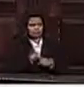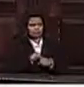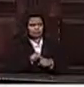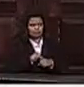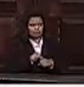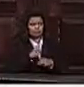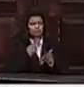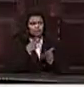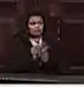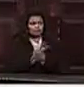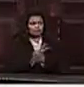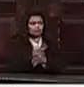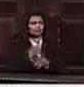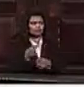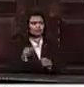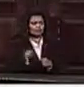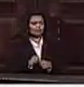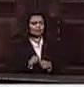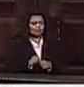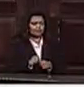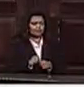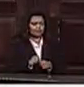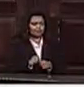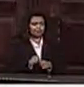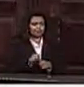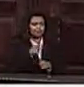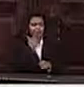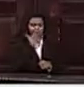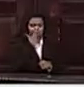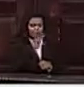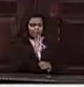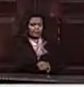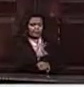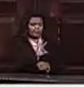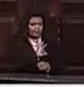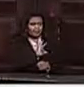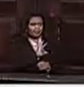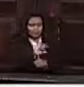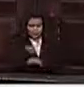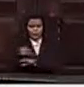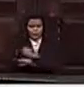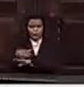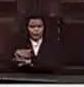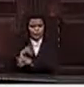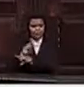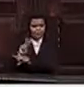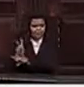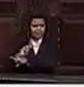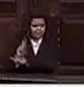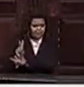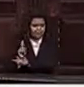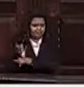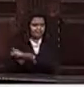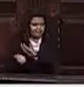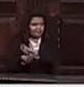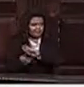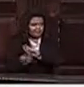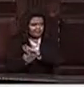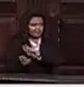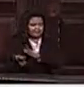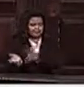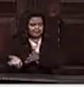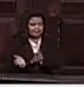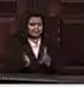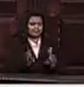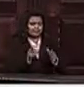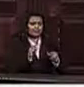do policiamento das ruas, a retirada de policiais de alguns batalhões do